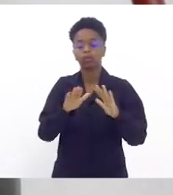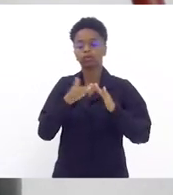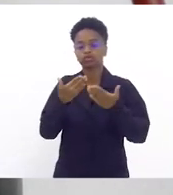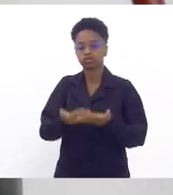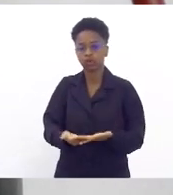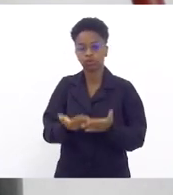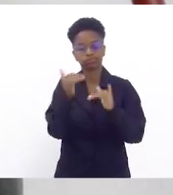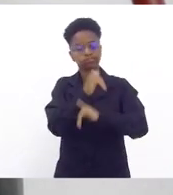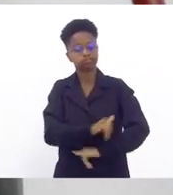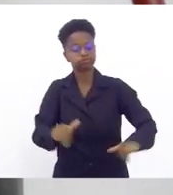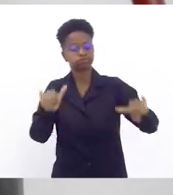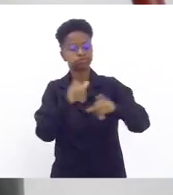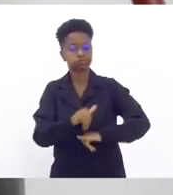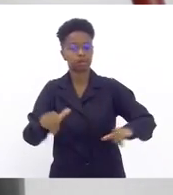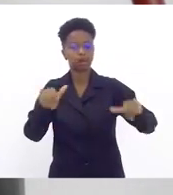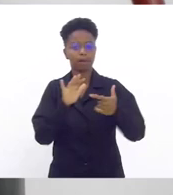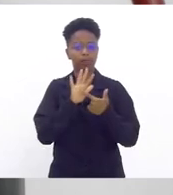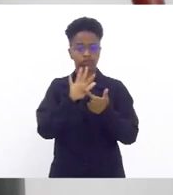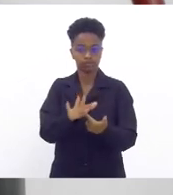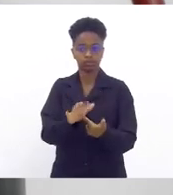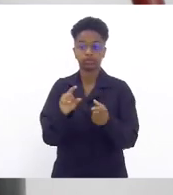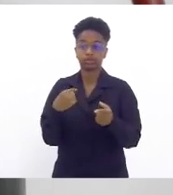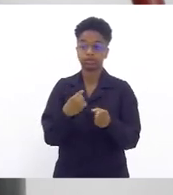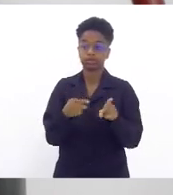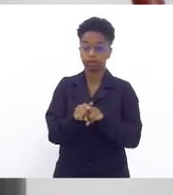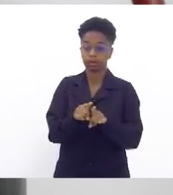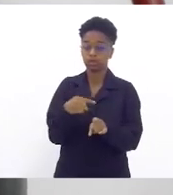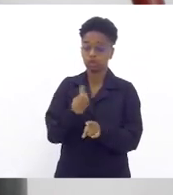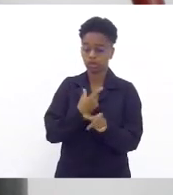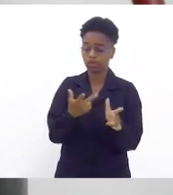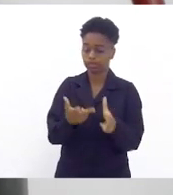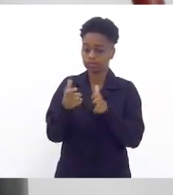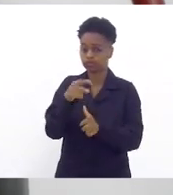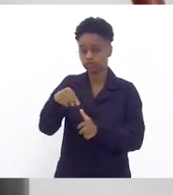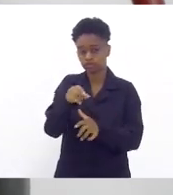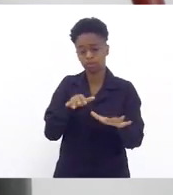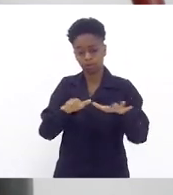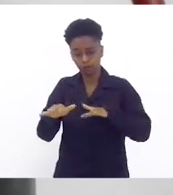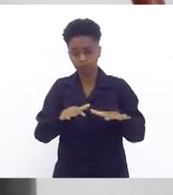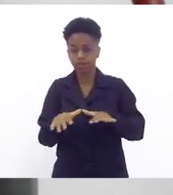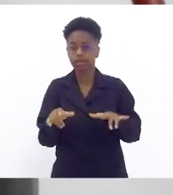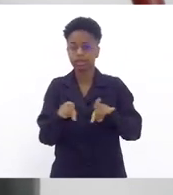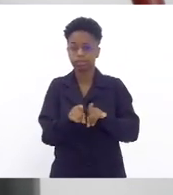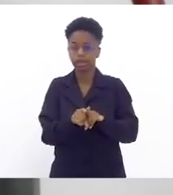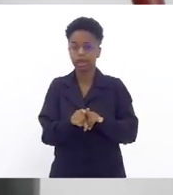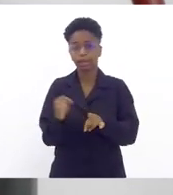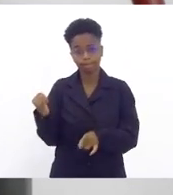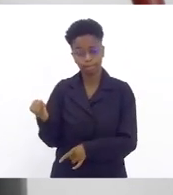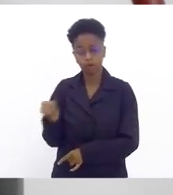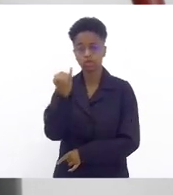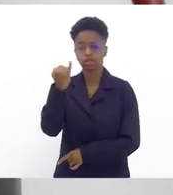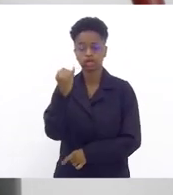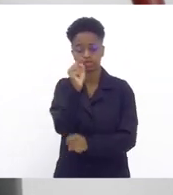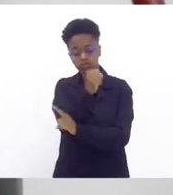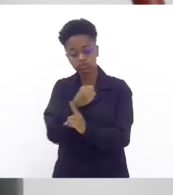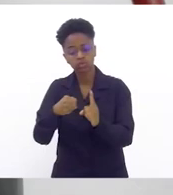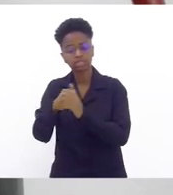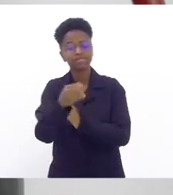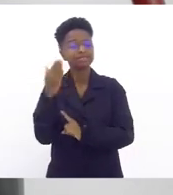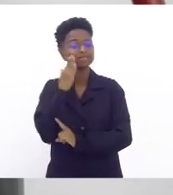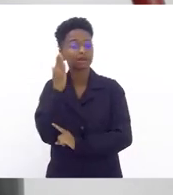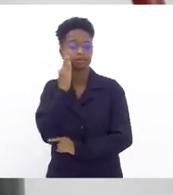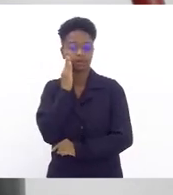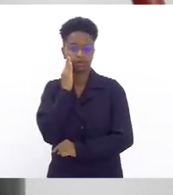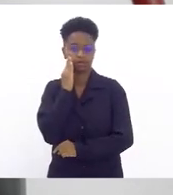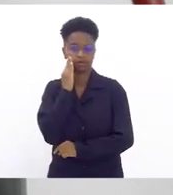publicizou tudo isso e a gente viu o quanto que vocês se mobilizaram para isso e quanto que é importante também a sociedade ter ciência